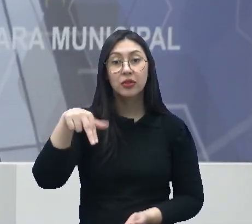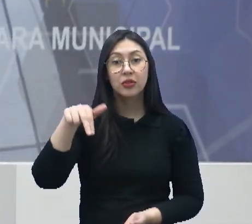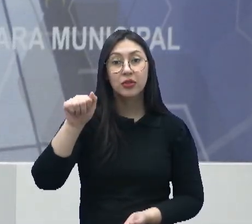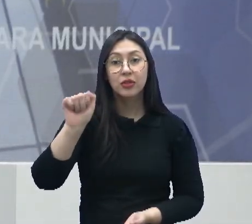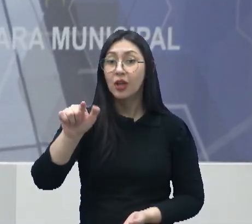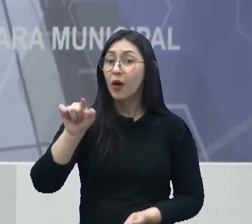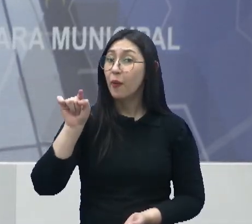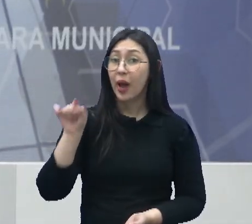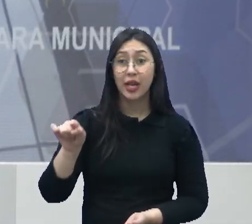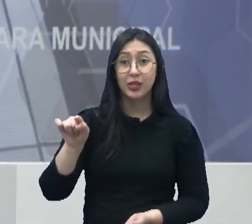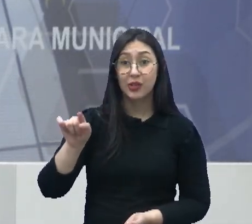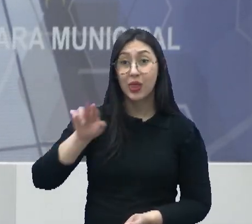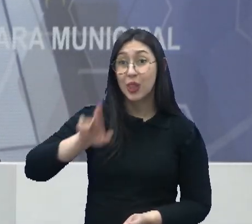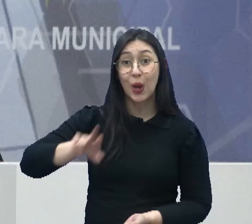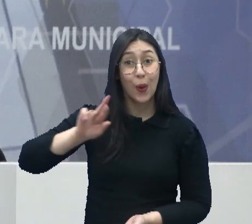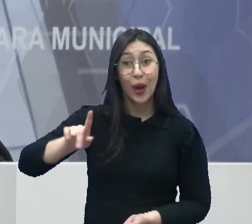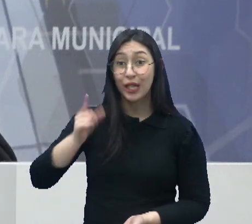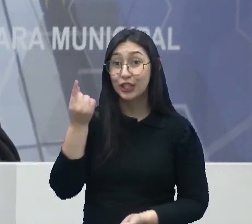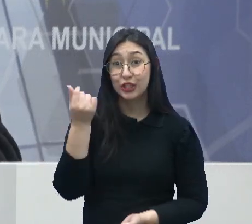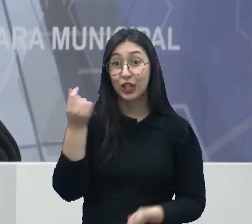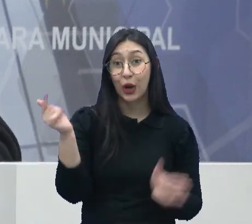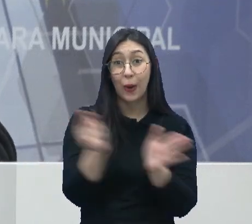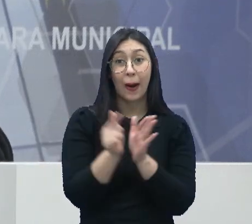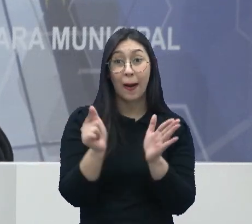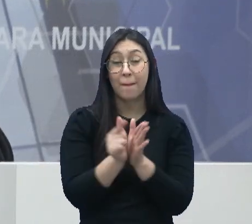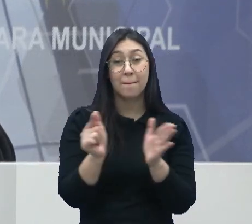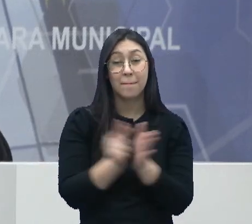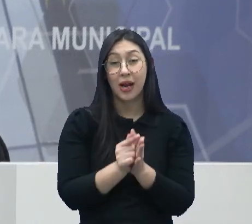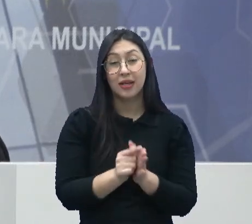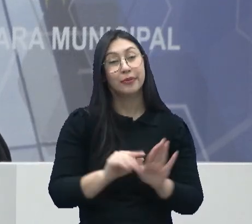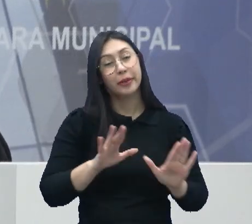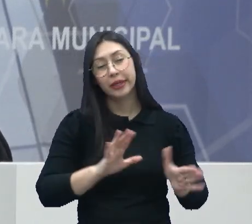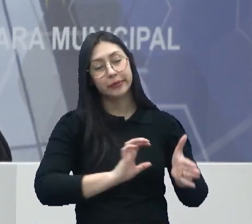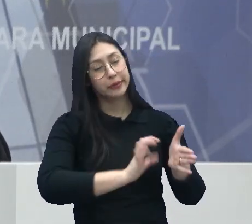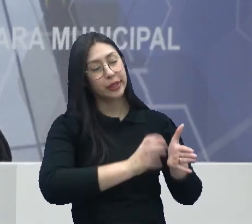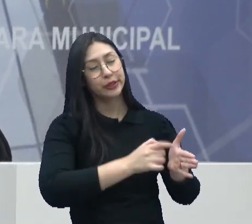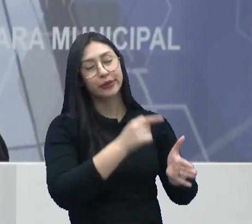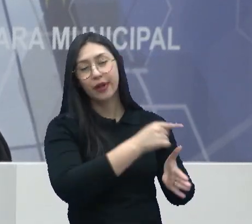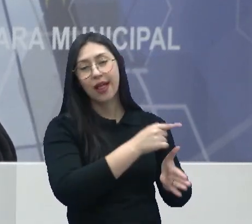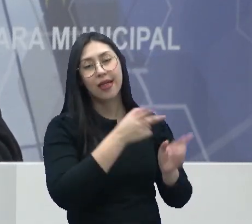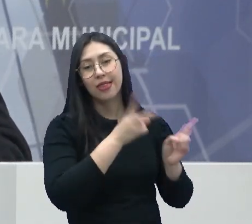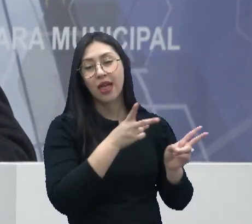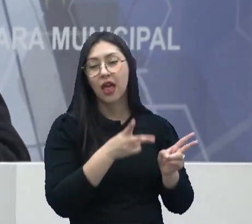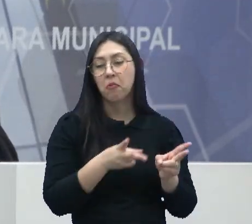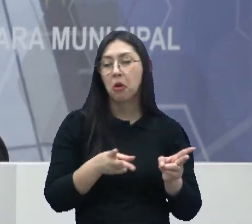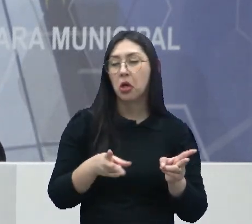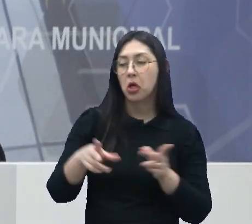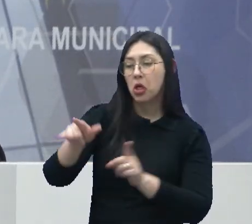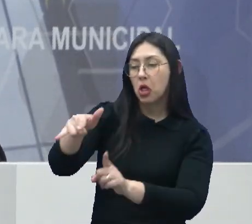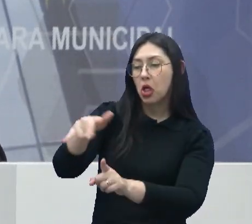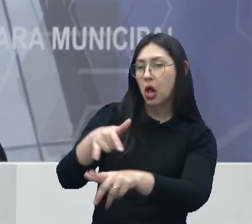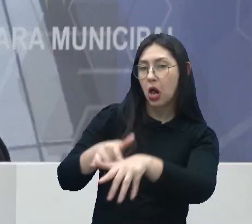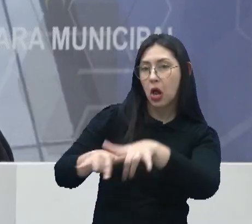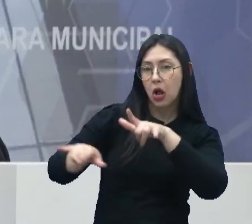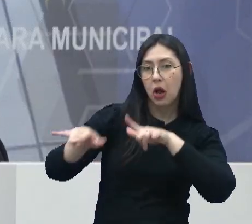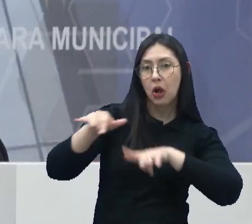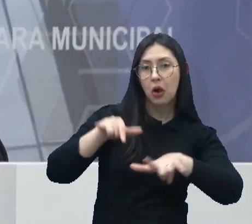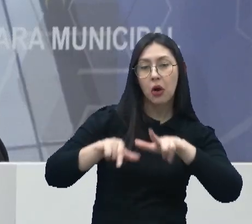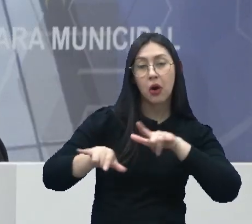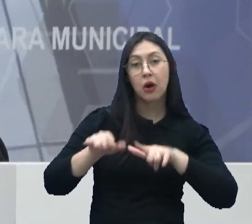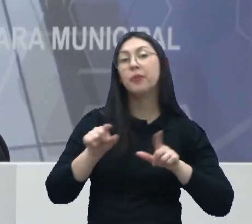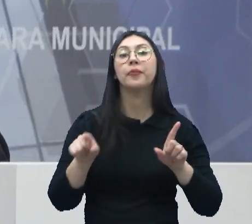e xingue-os do que você é. E dessa forma vão manipulando a opinião pública. E teria vários, né? Foi feito aqui um quadro